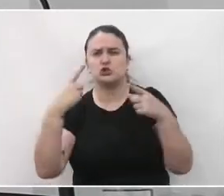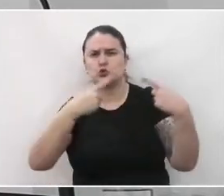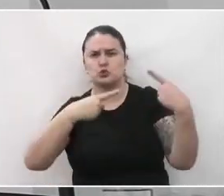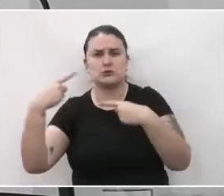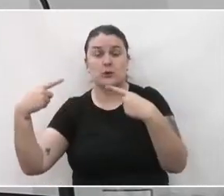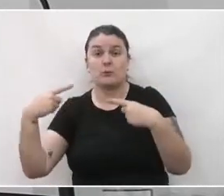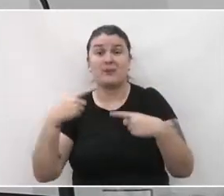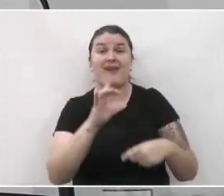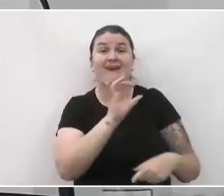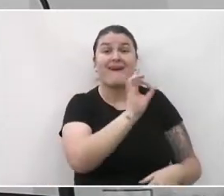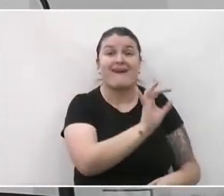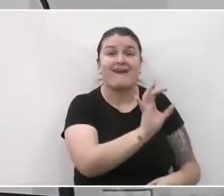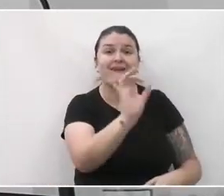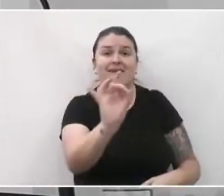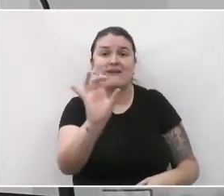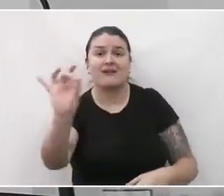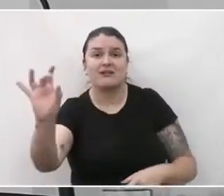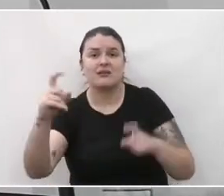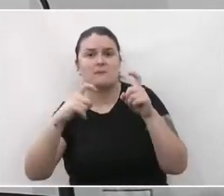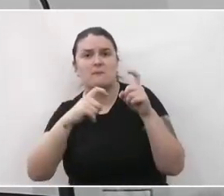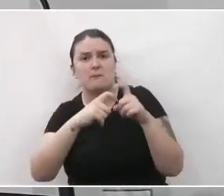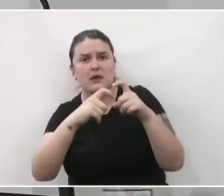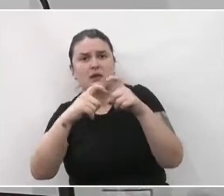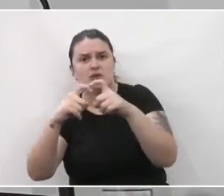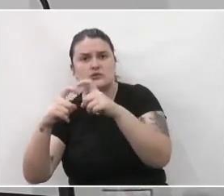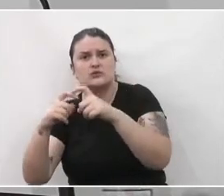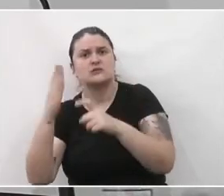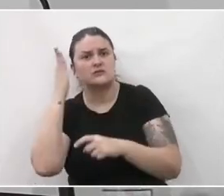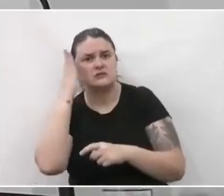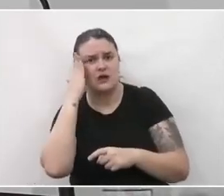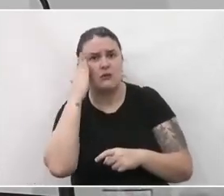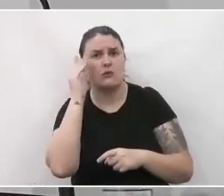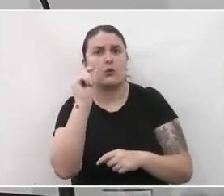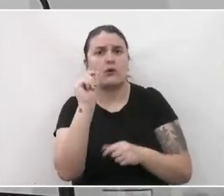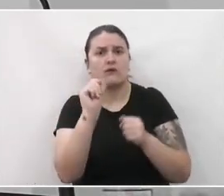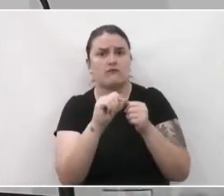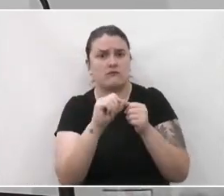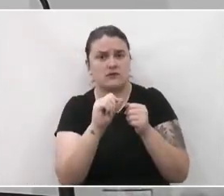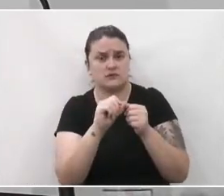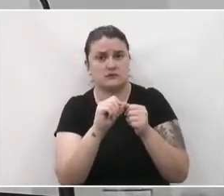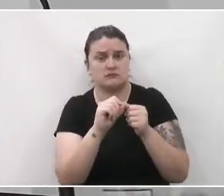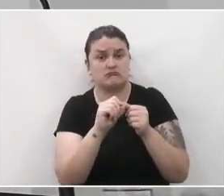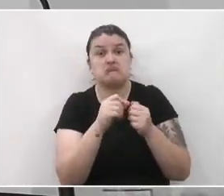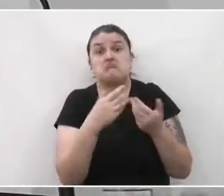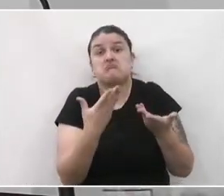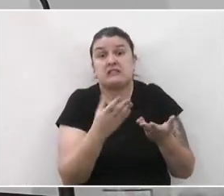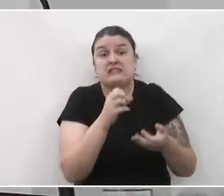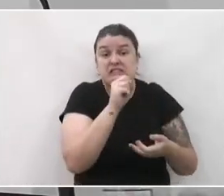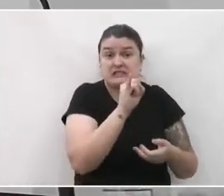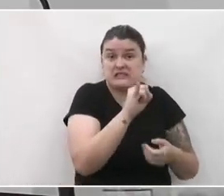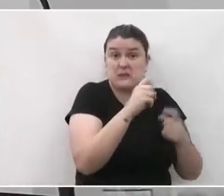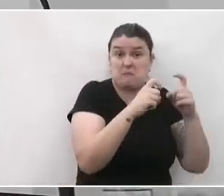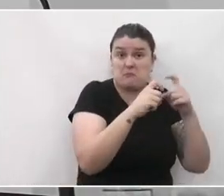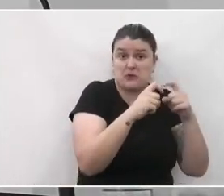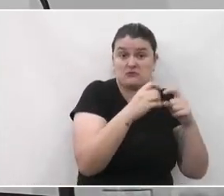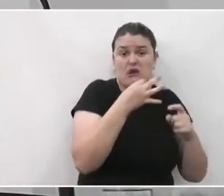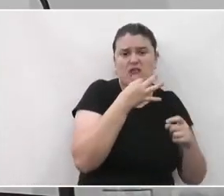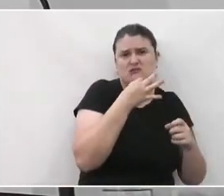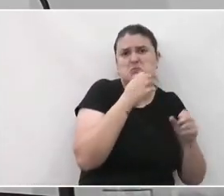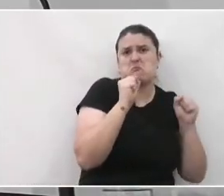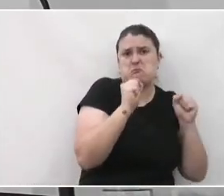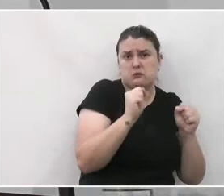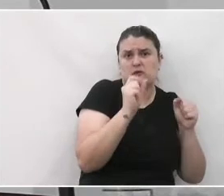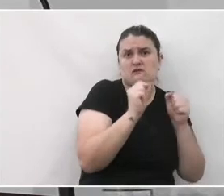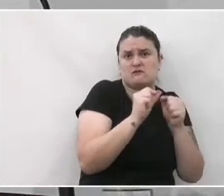cada médico ele tem a prerrogativa de prescrição. Então, o médico que achar que pode fazer a